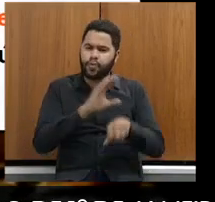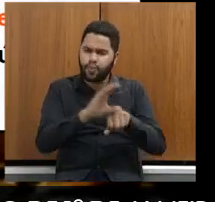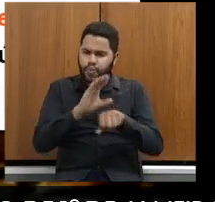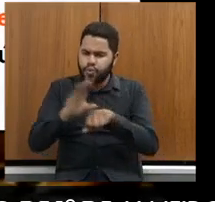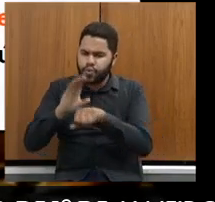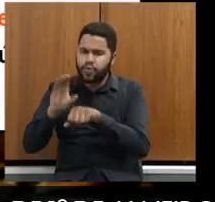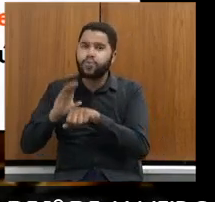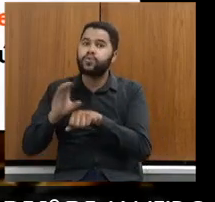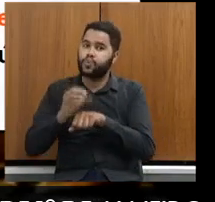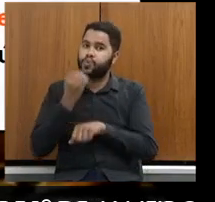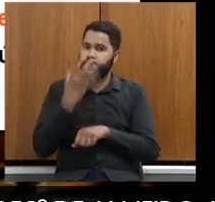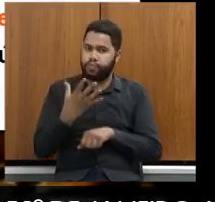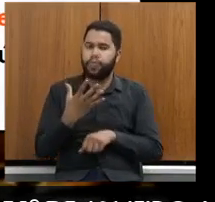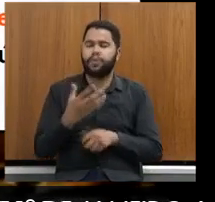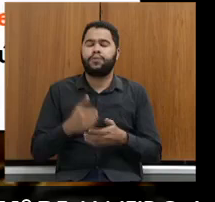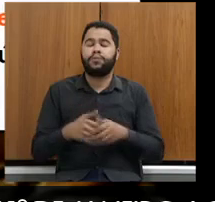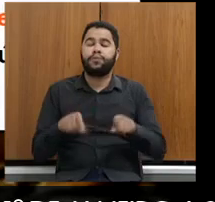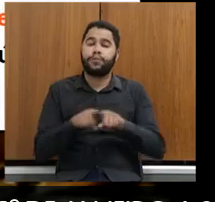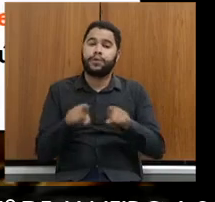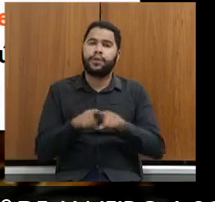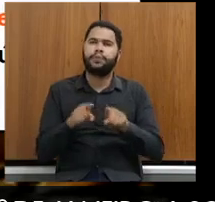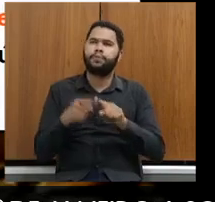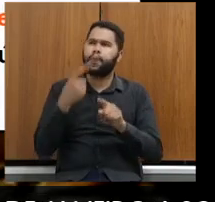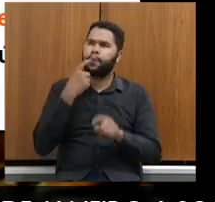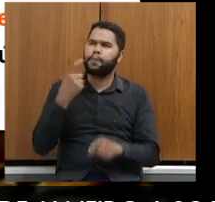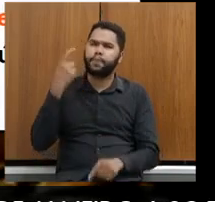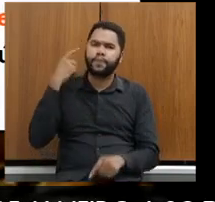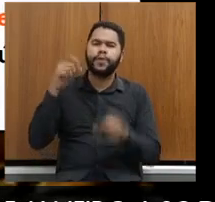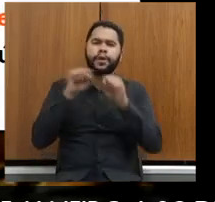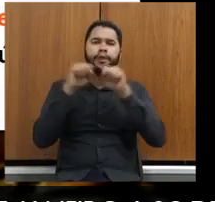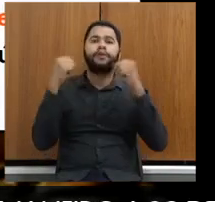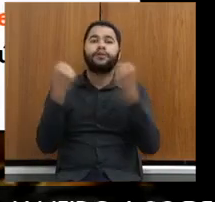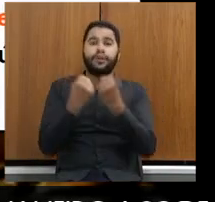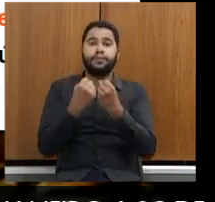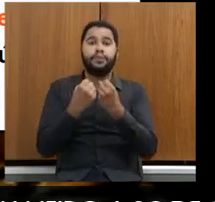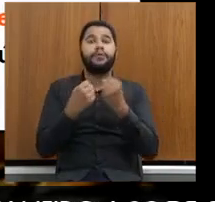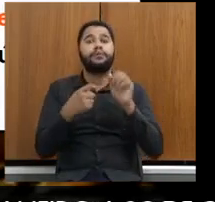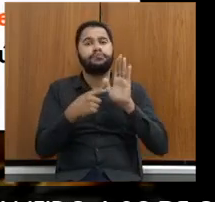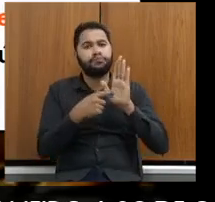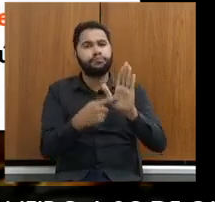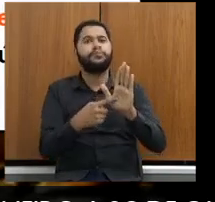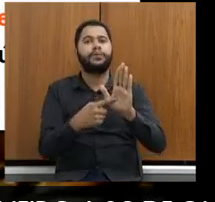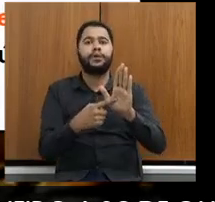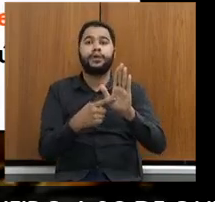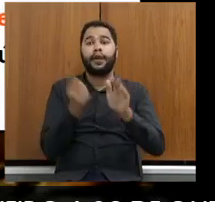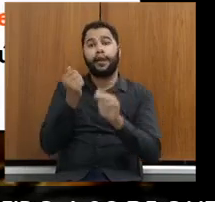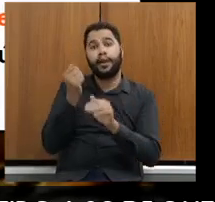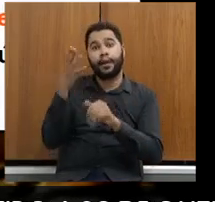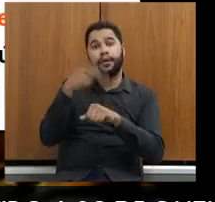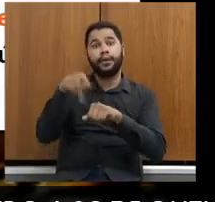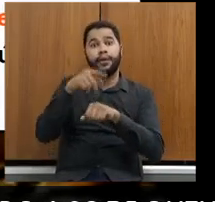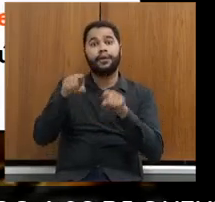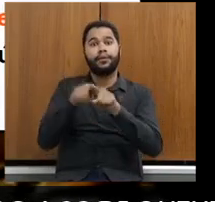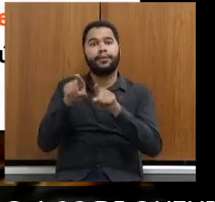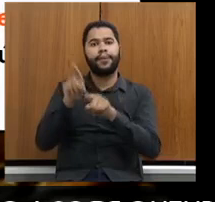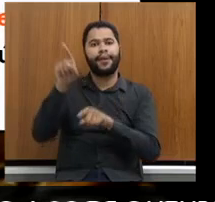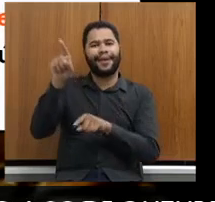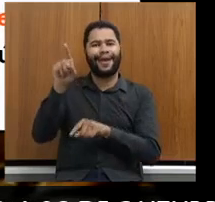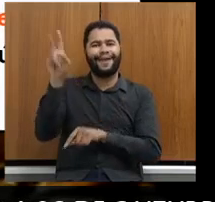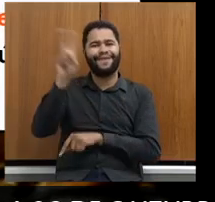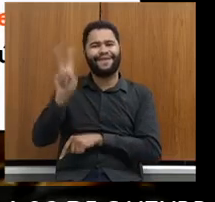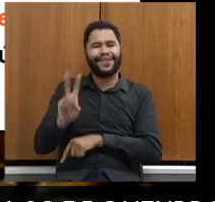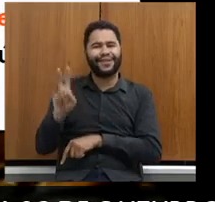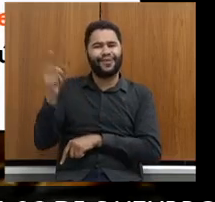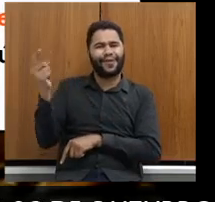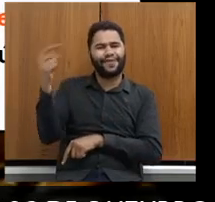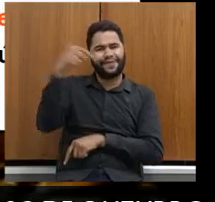significativo bem depressivo nós fizemos recentemente um seminário que eu posso considerar como sendo o seminário até internacional que vem uma Embaixadora da Venezuela